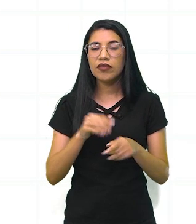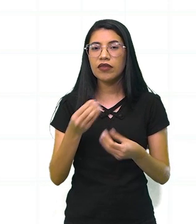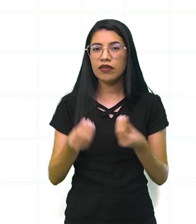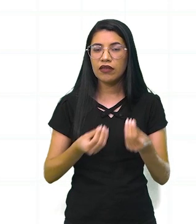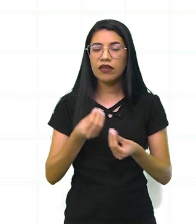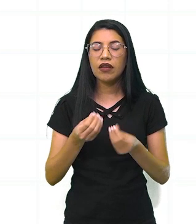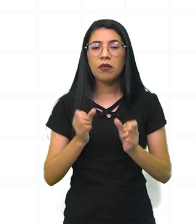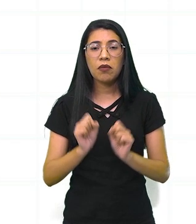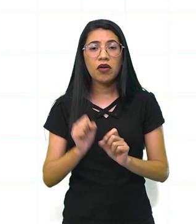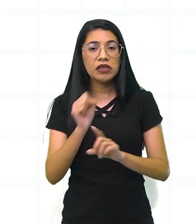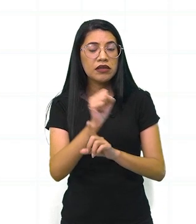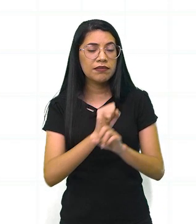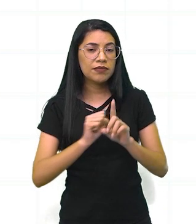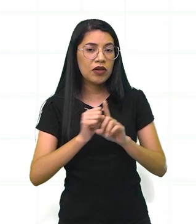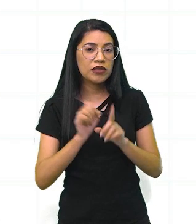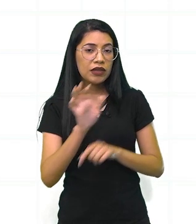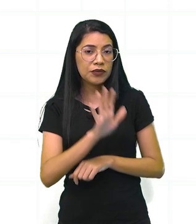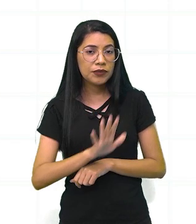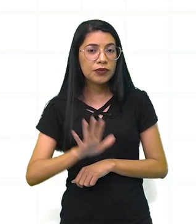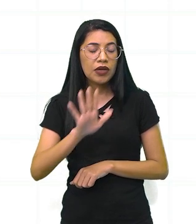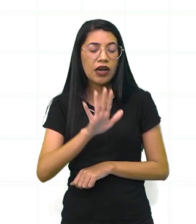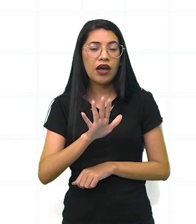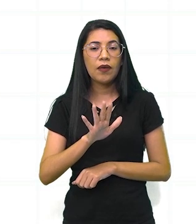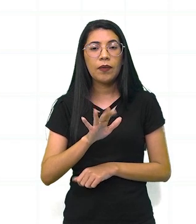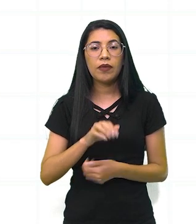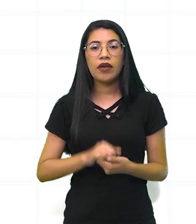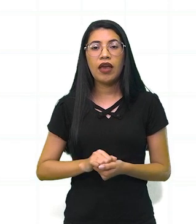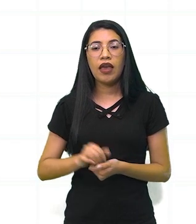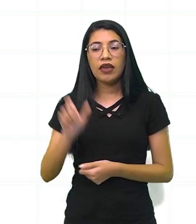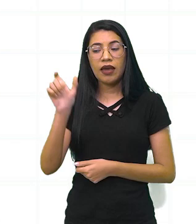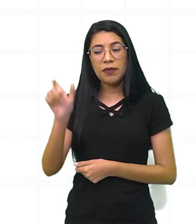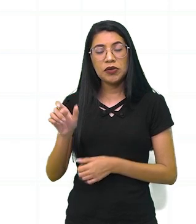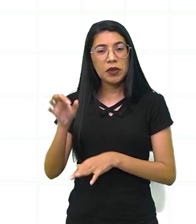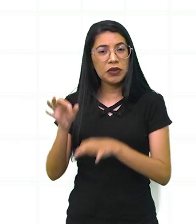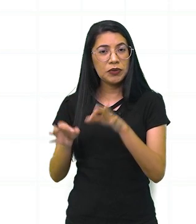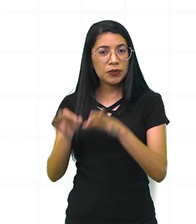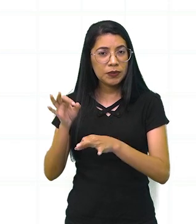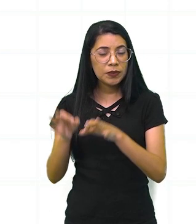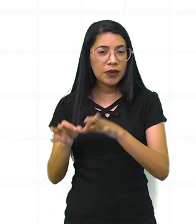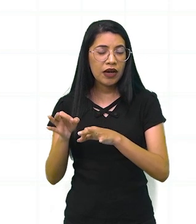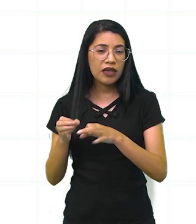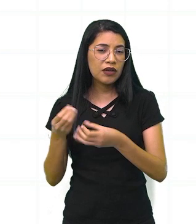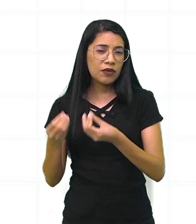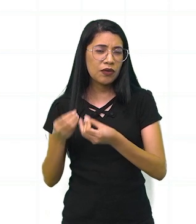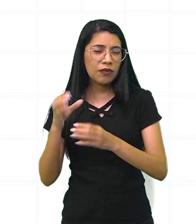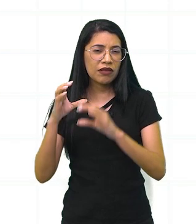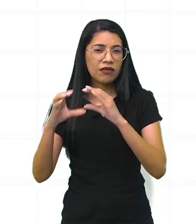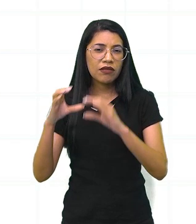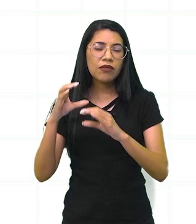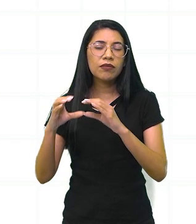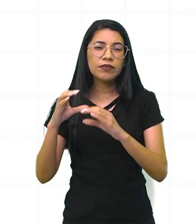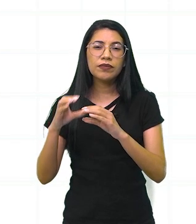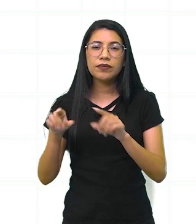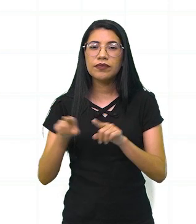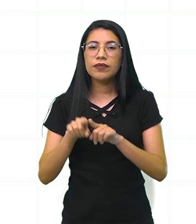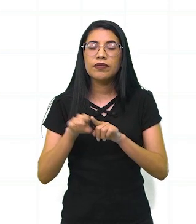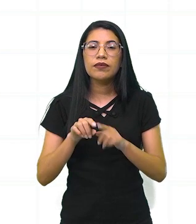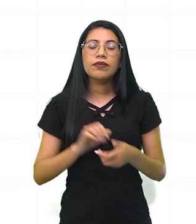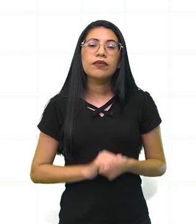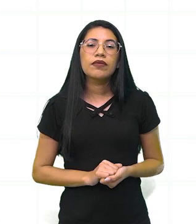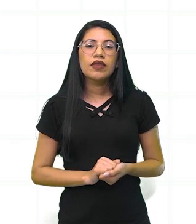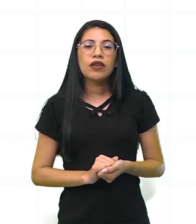de forma social né que eu vou julgar o indivíduo Ali pela forma como ele se comunica eh eh